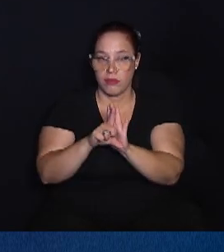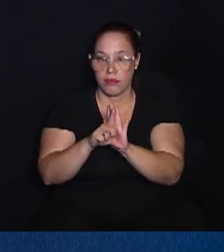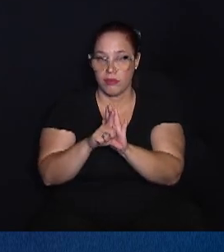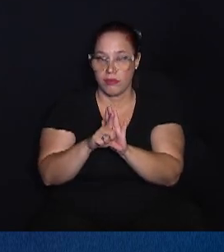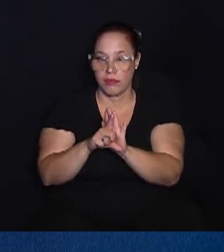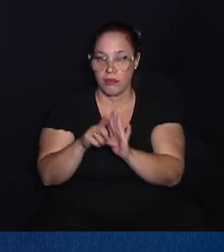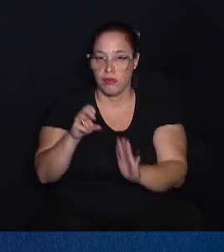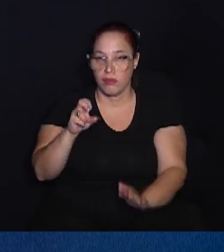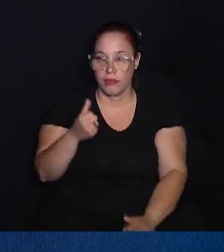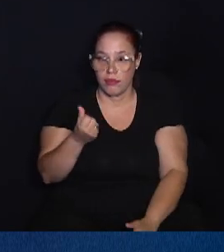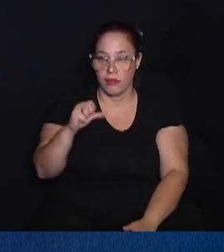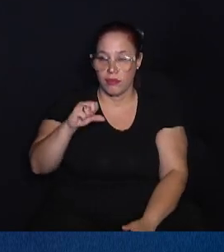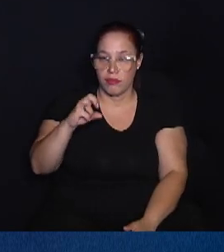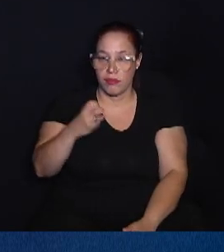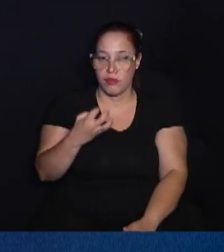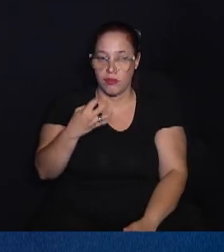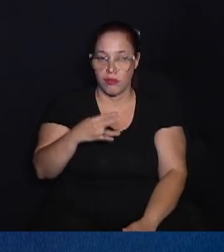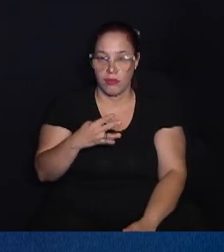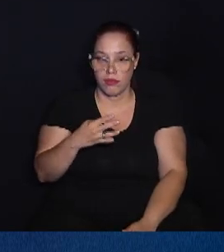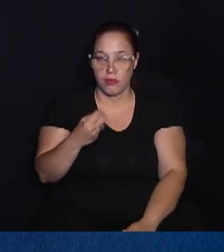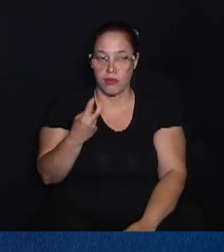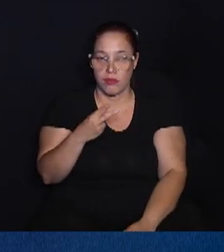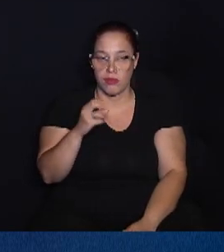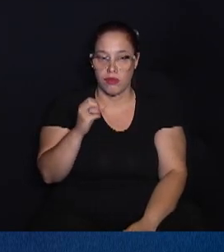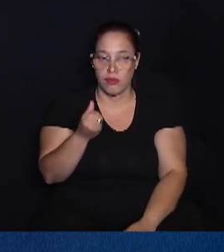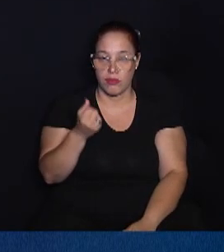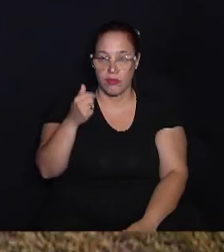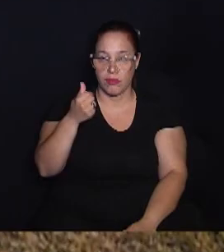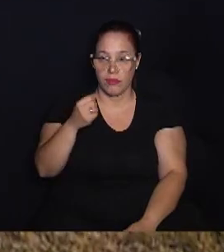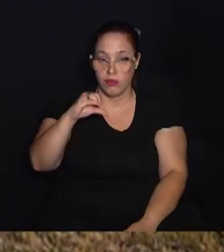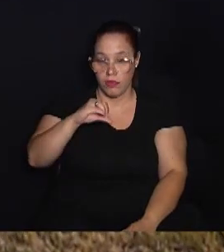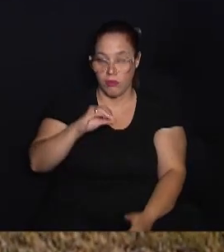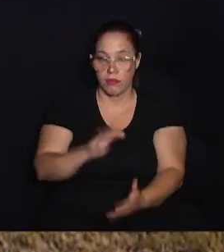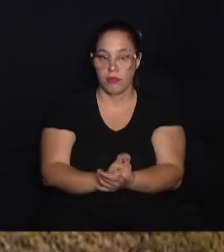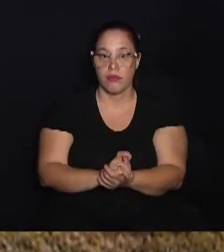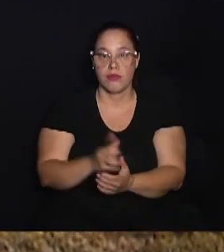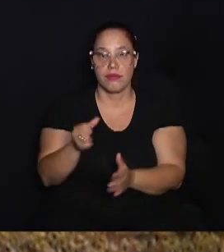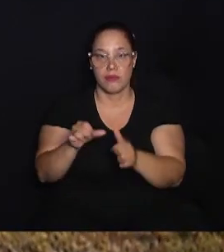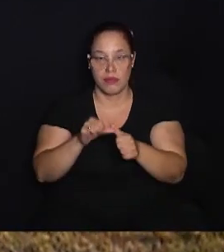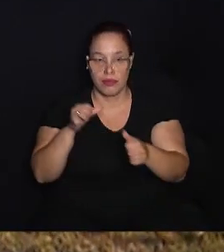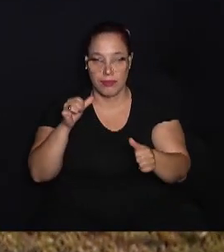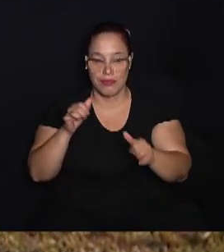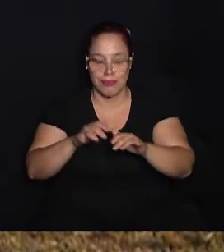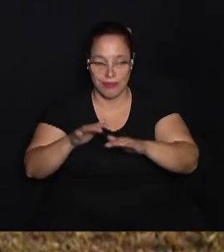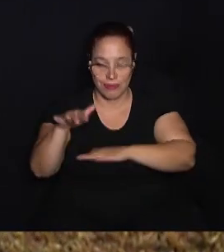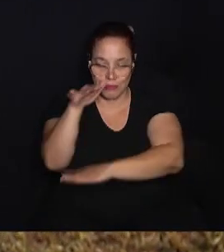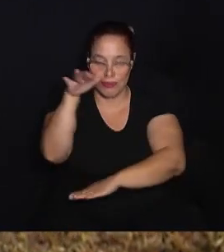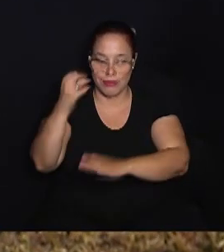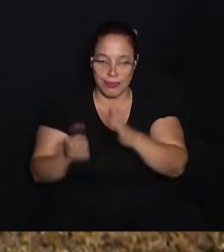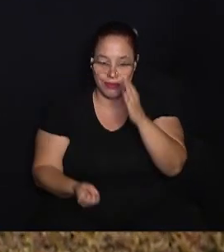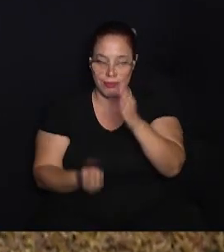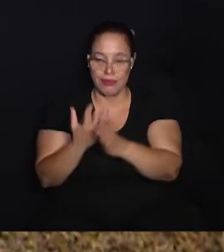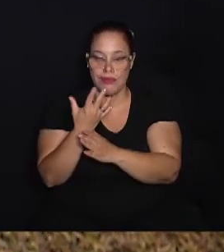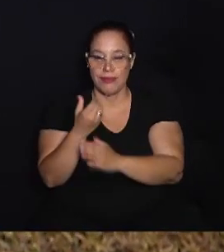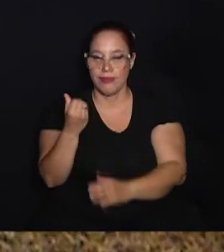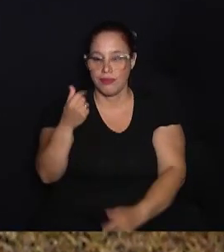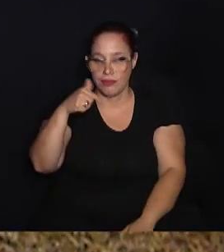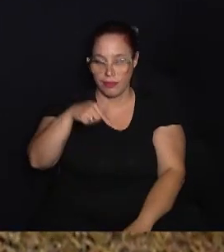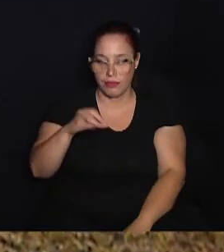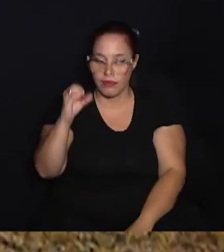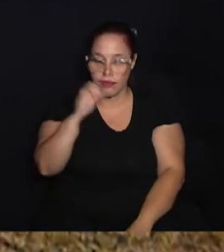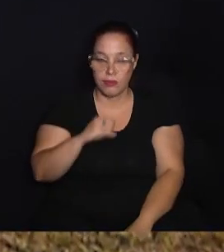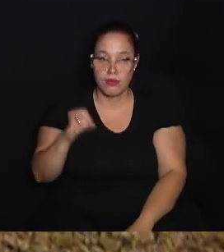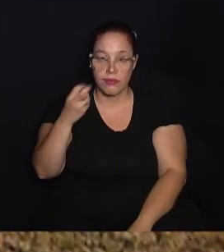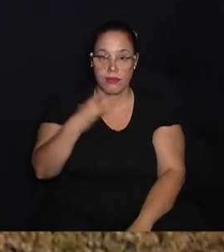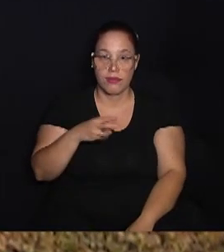Oficial a lei 15753 de 2019 o primeiro parcão